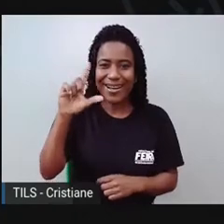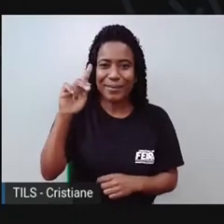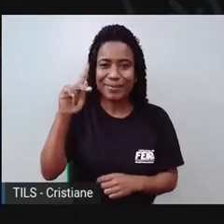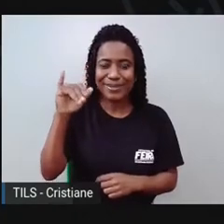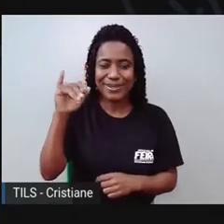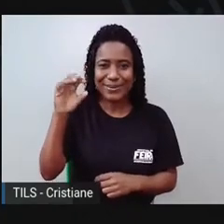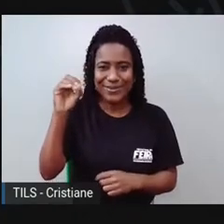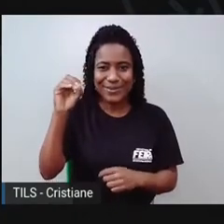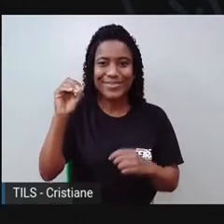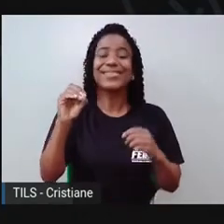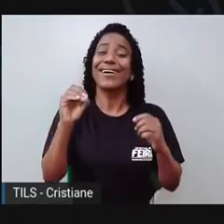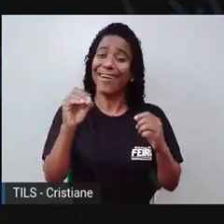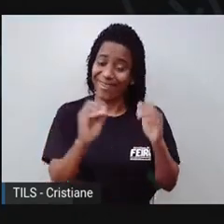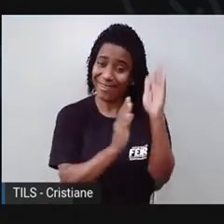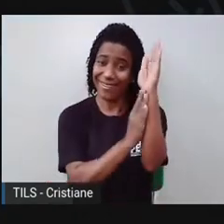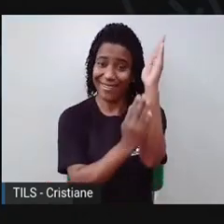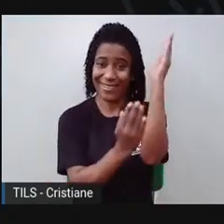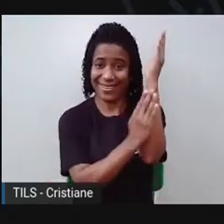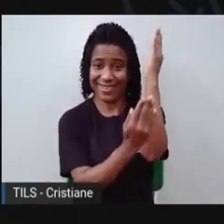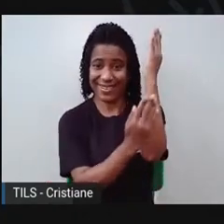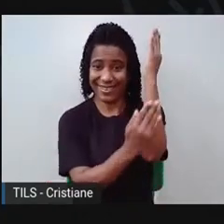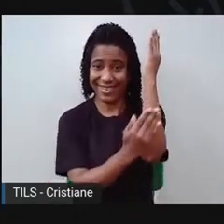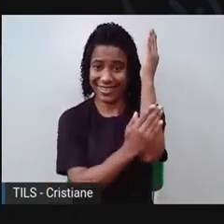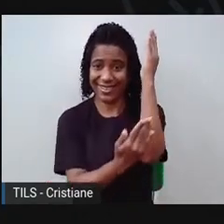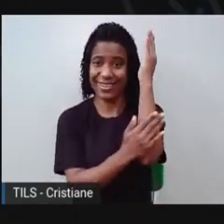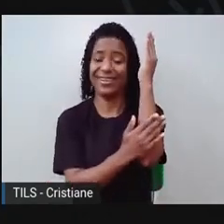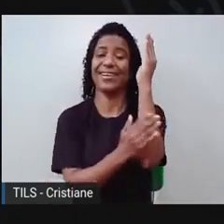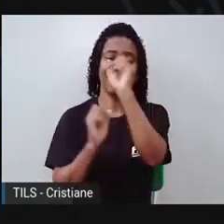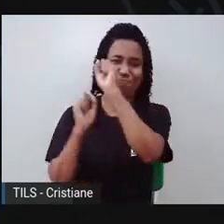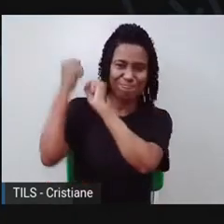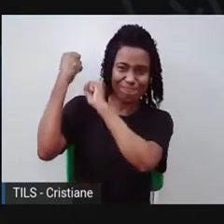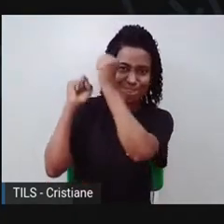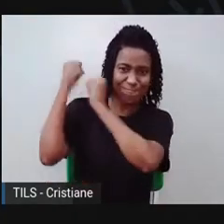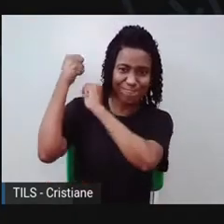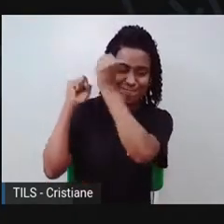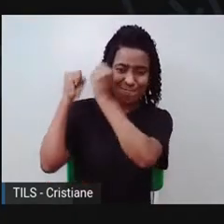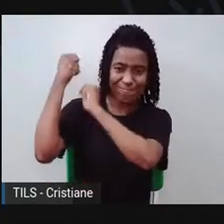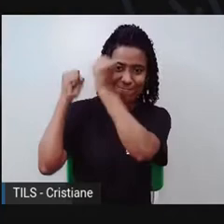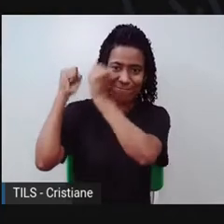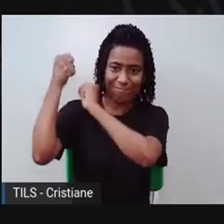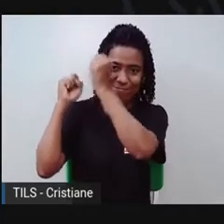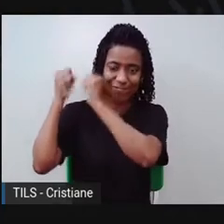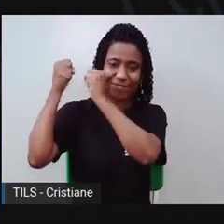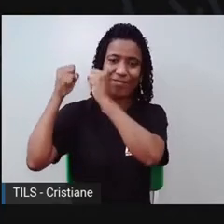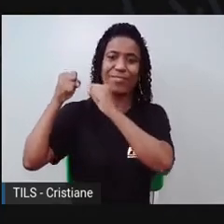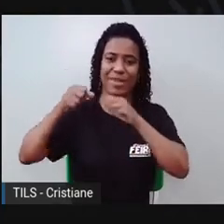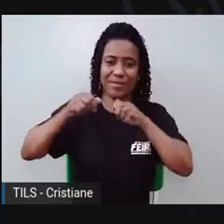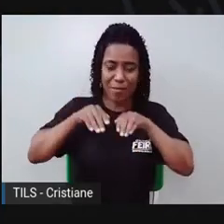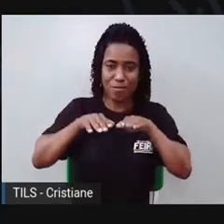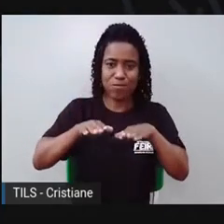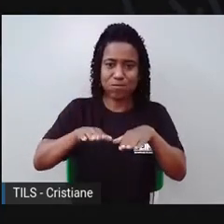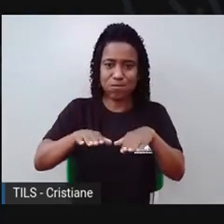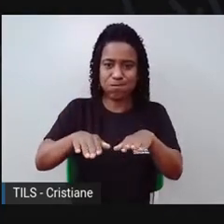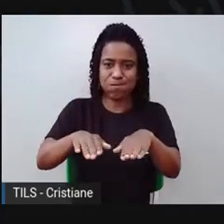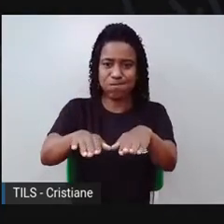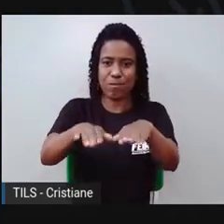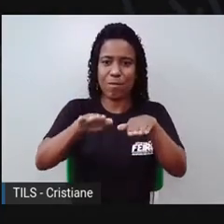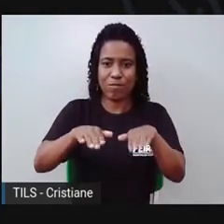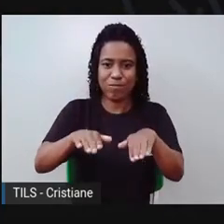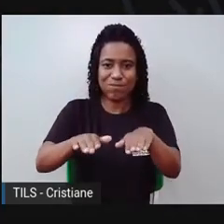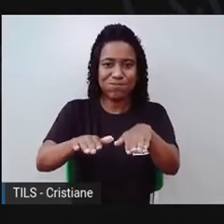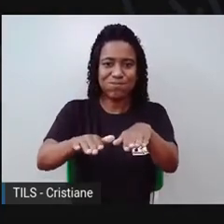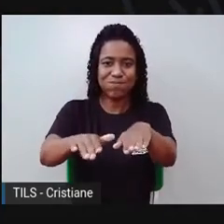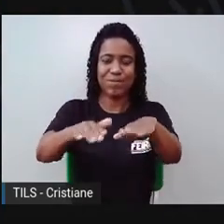aí sai um papel bem líquido, que eles colocam numa esteira, leva para secar,